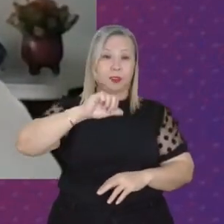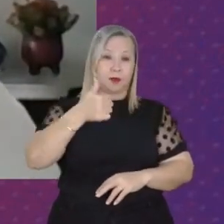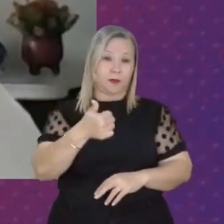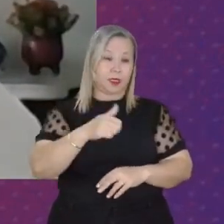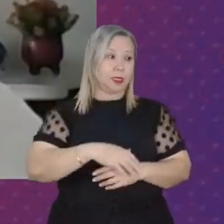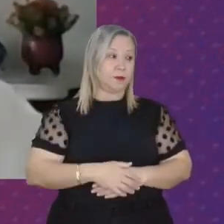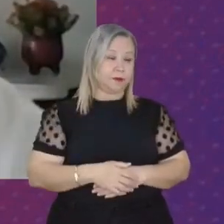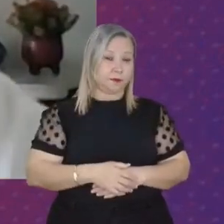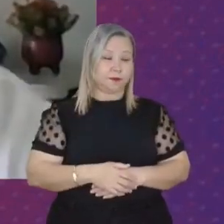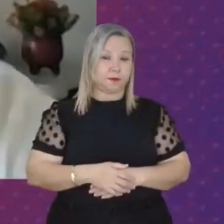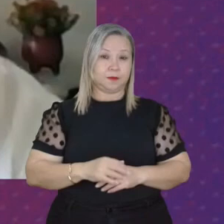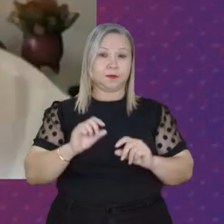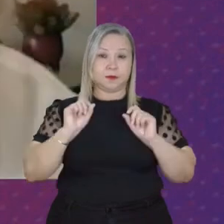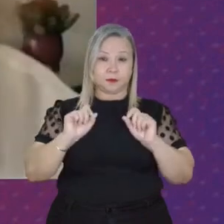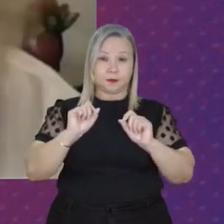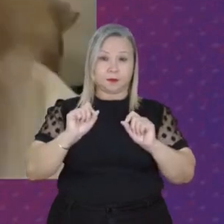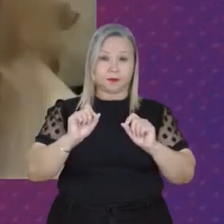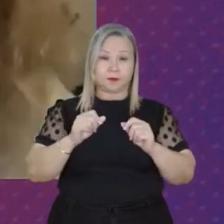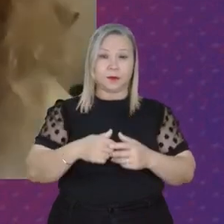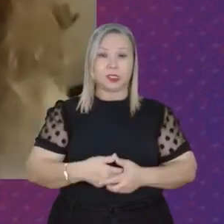1991,